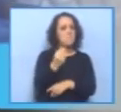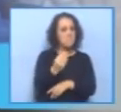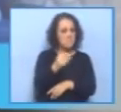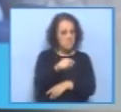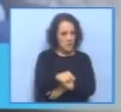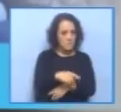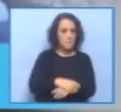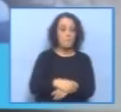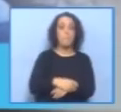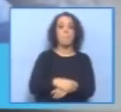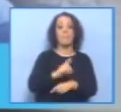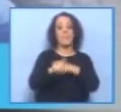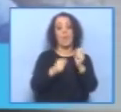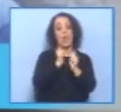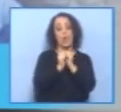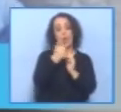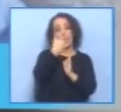Jesus Cristo, de certa forma,